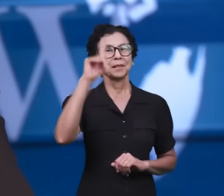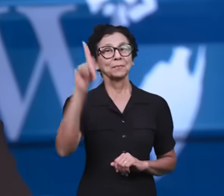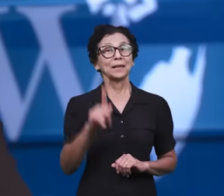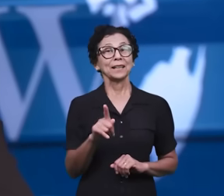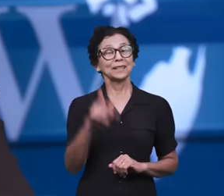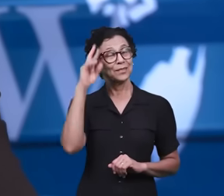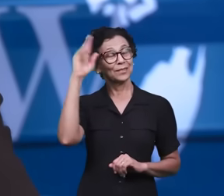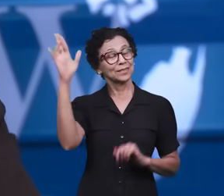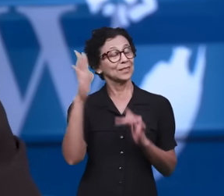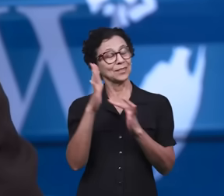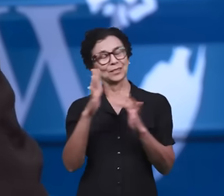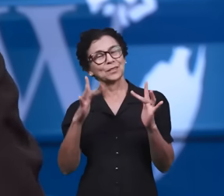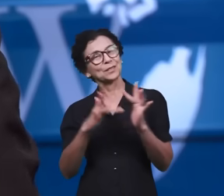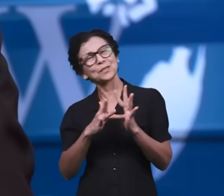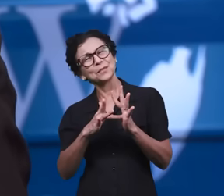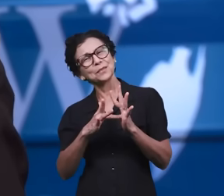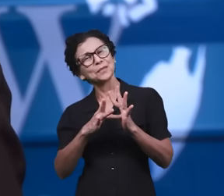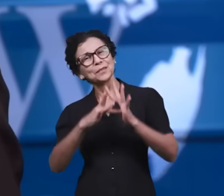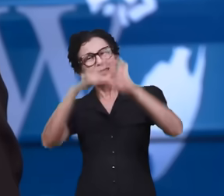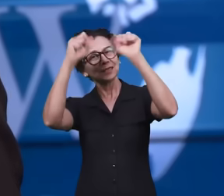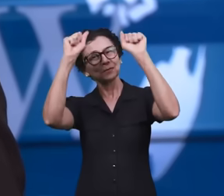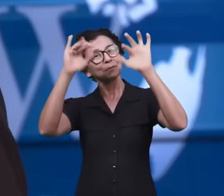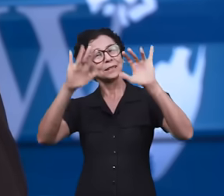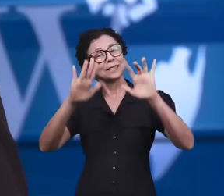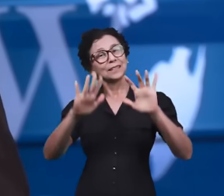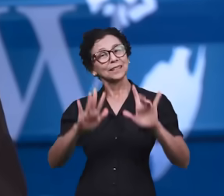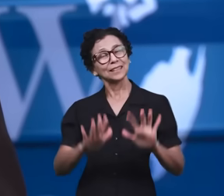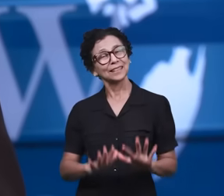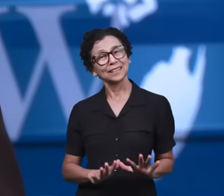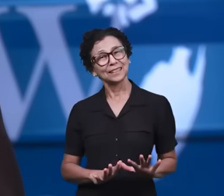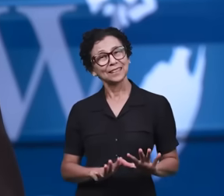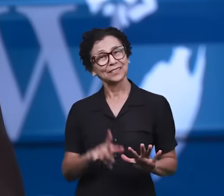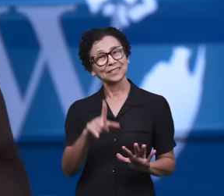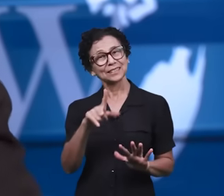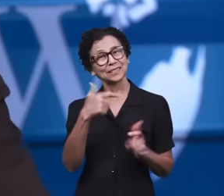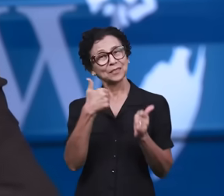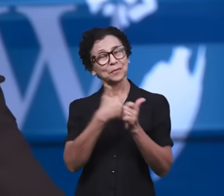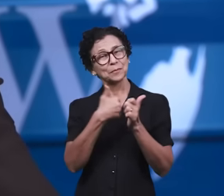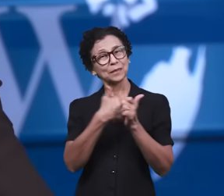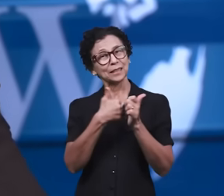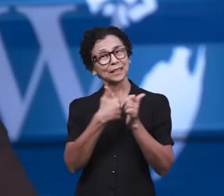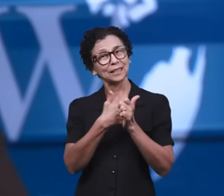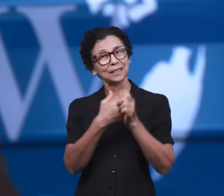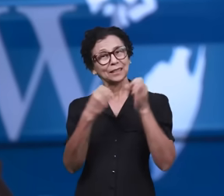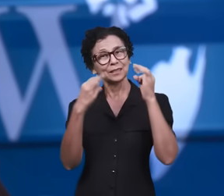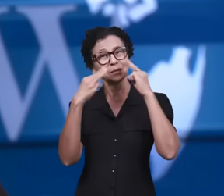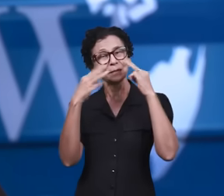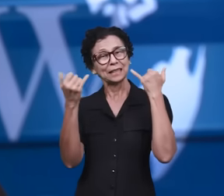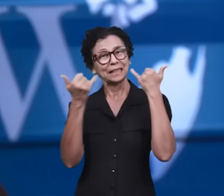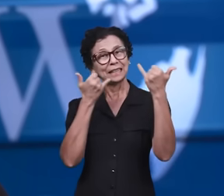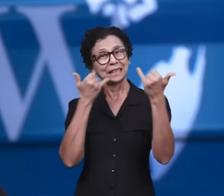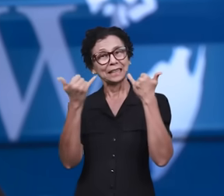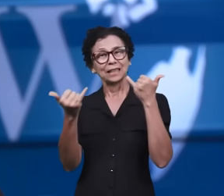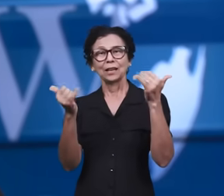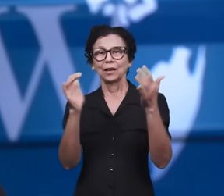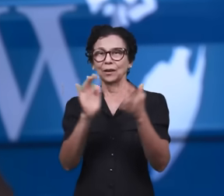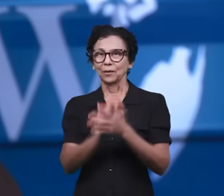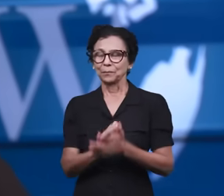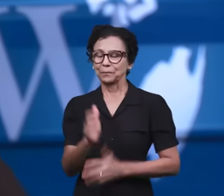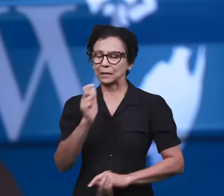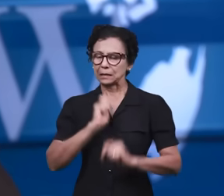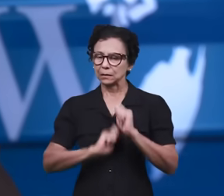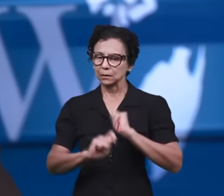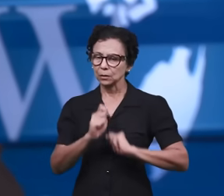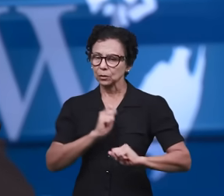Paz do Senhor Jesus, que bênção é ter você aqui com a gente. Olha, já estava na expectativa, te esperando,